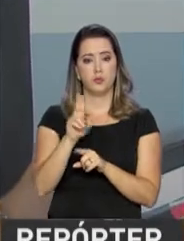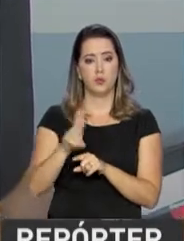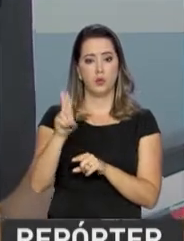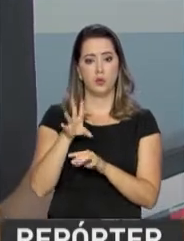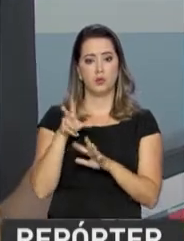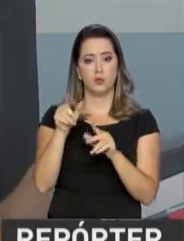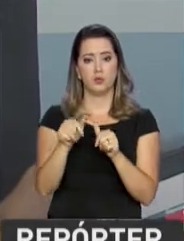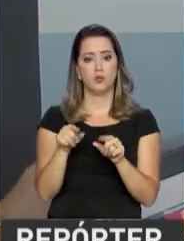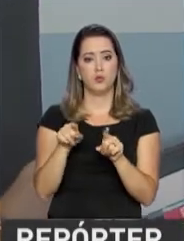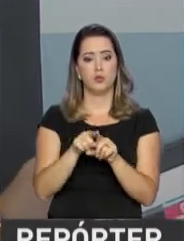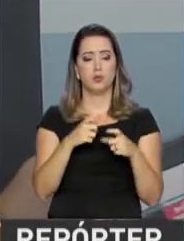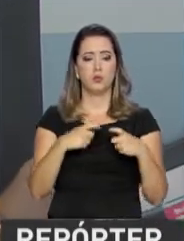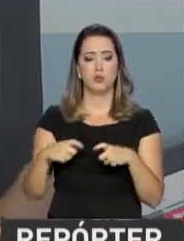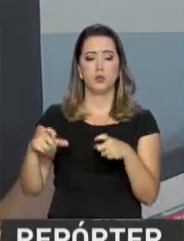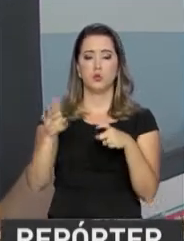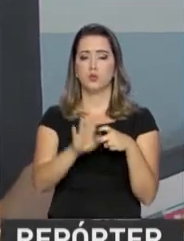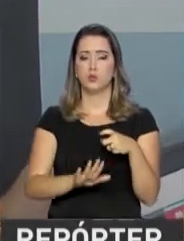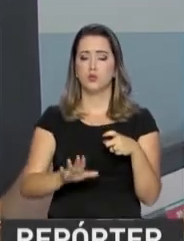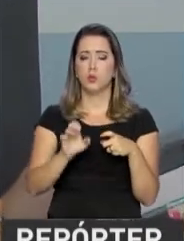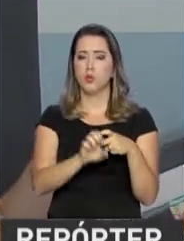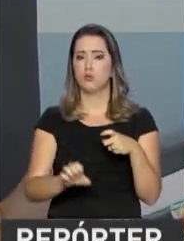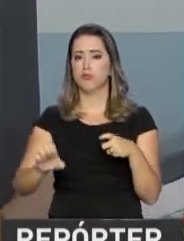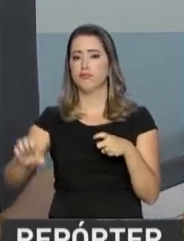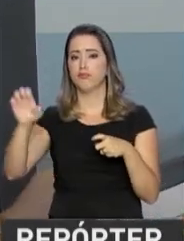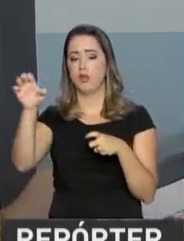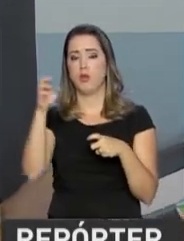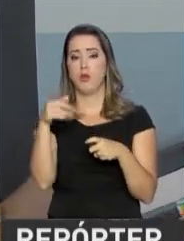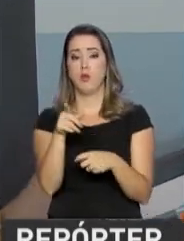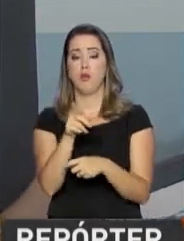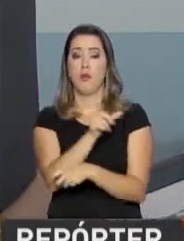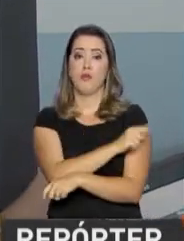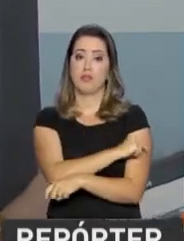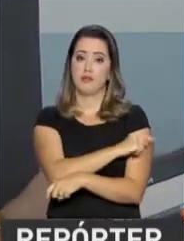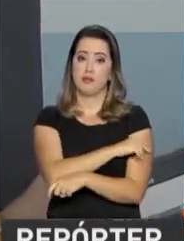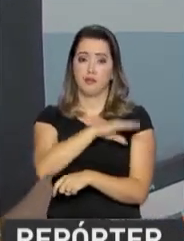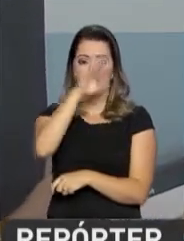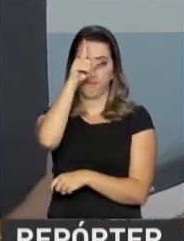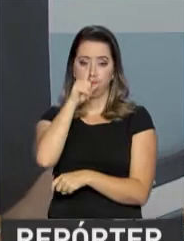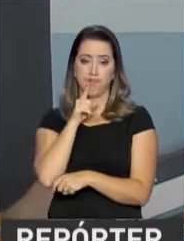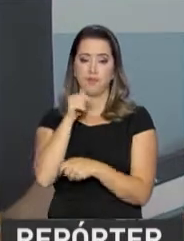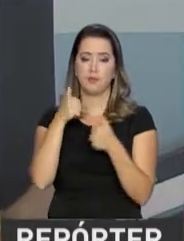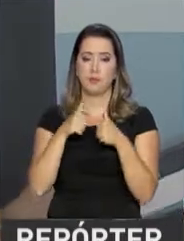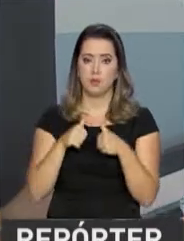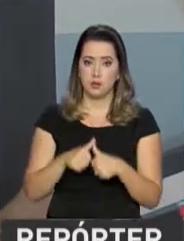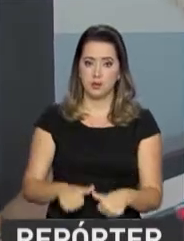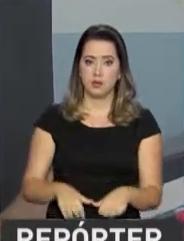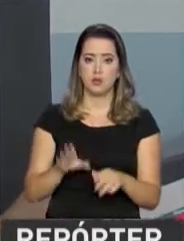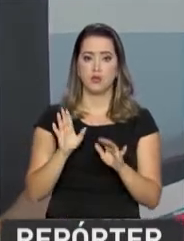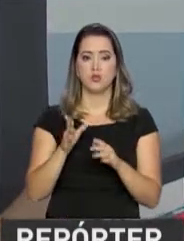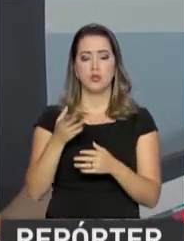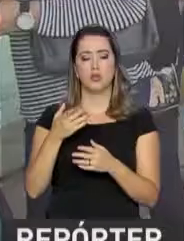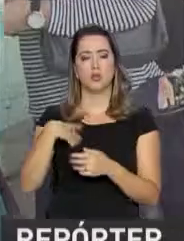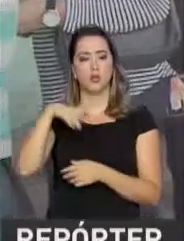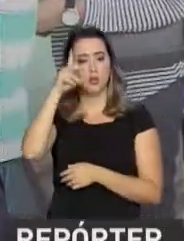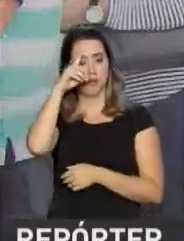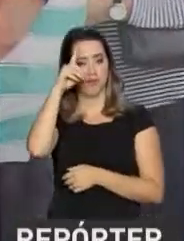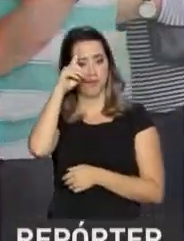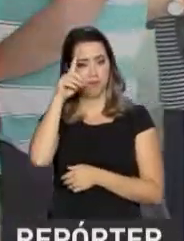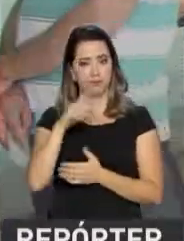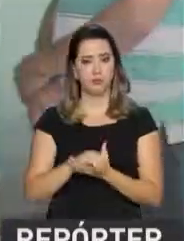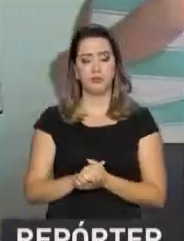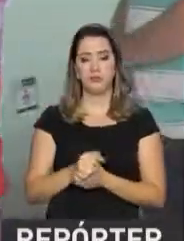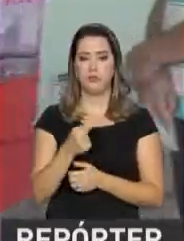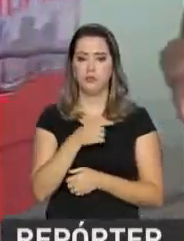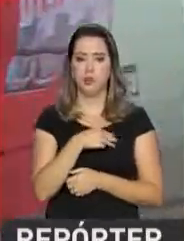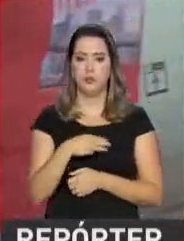de todos os demais estados onde a vacina da febre amarela já está na rotina. O Ministério